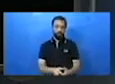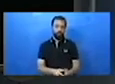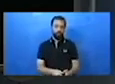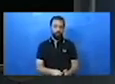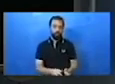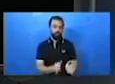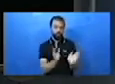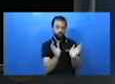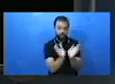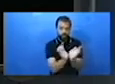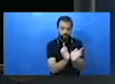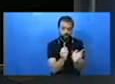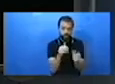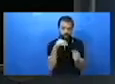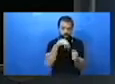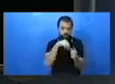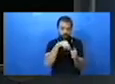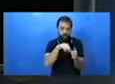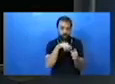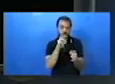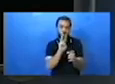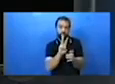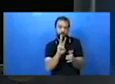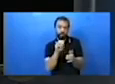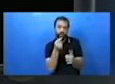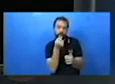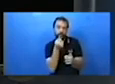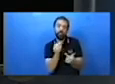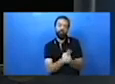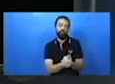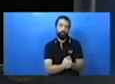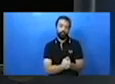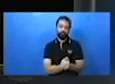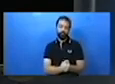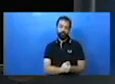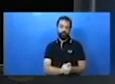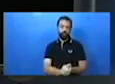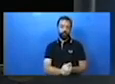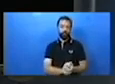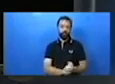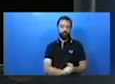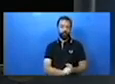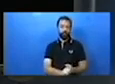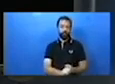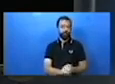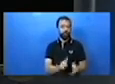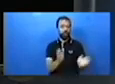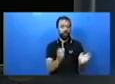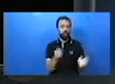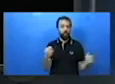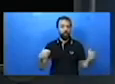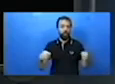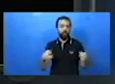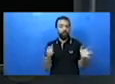4, vão formar grupinhos com 3 lápis cada. E aí eu preciso de 3